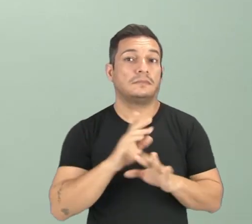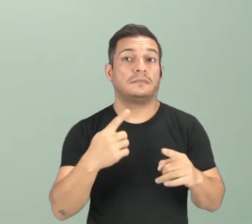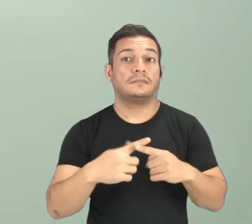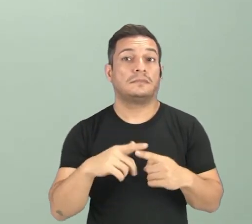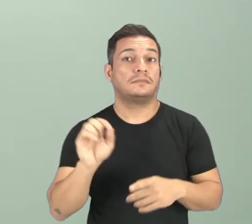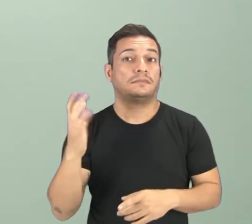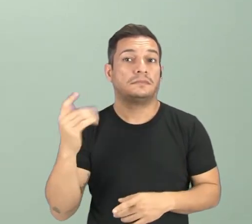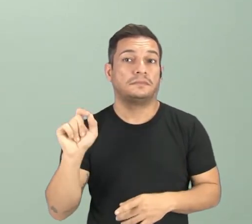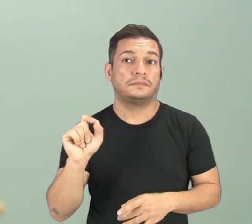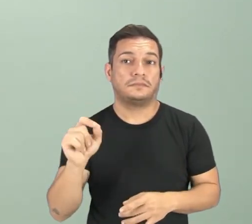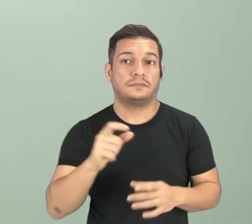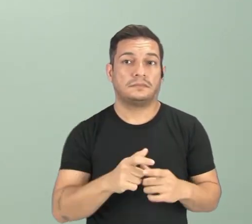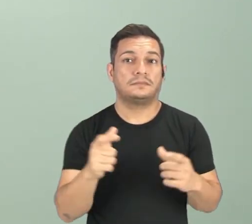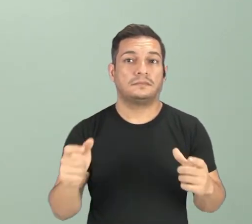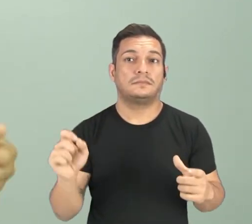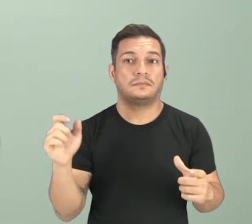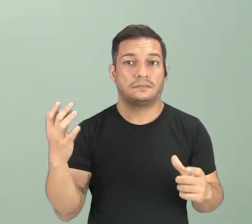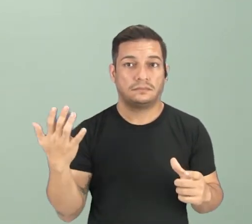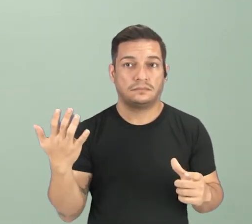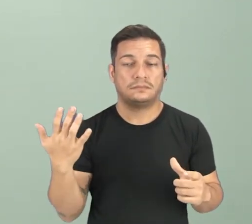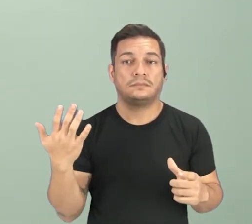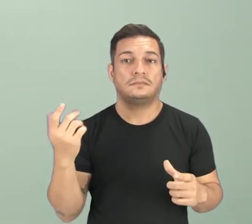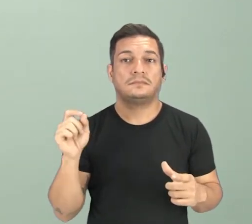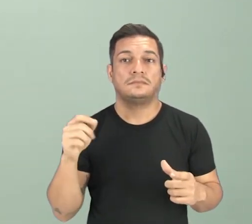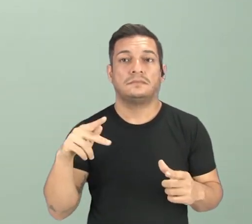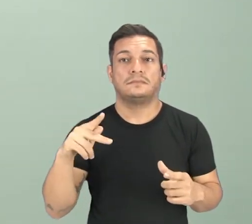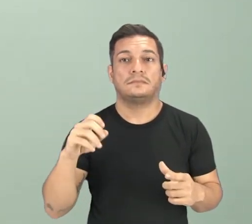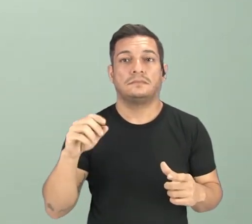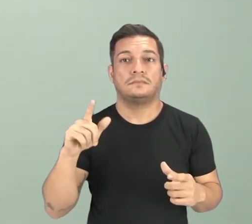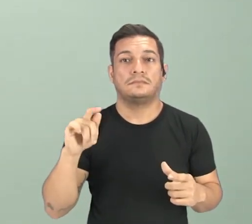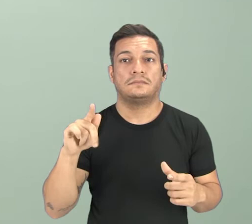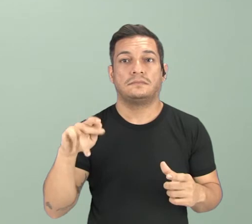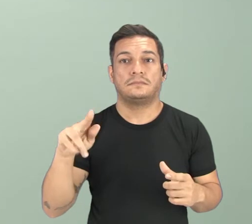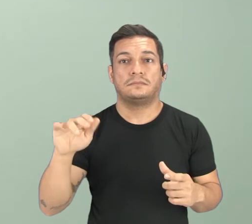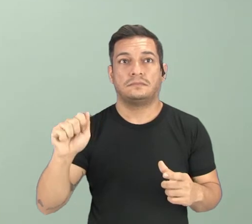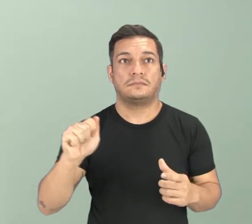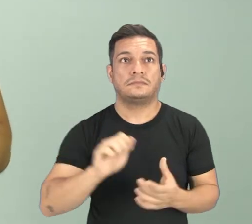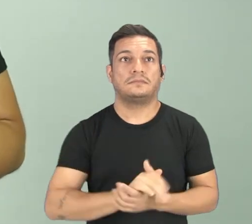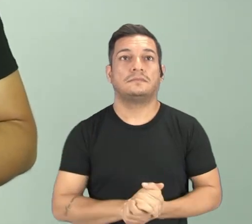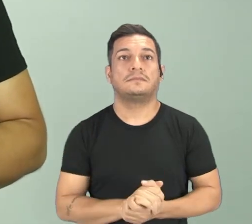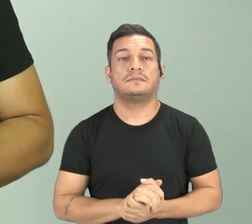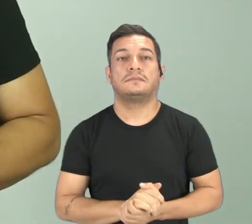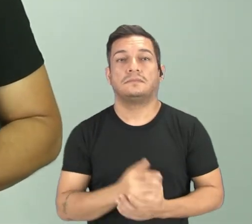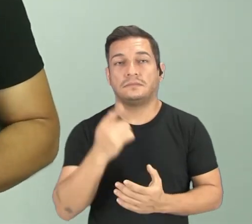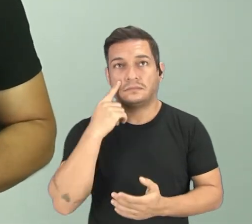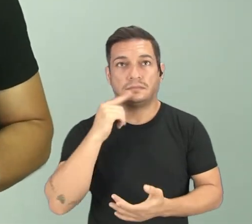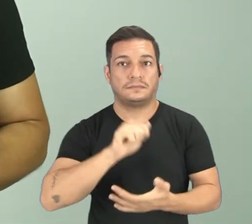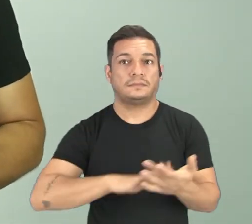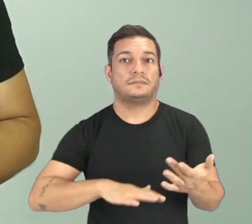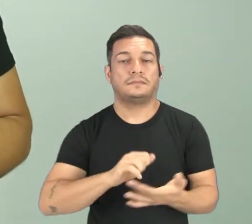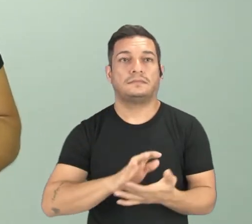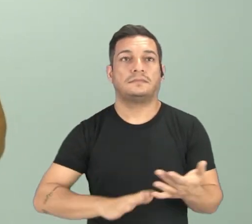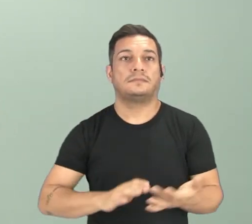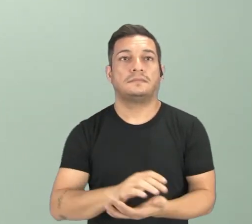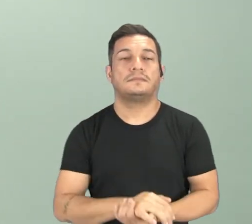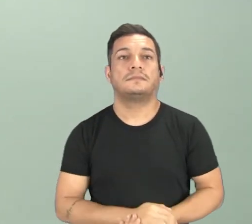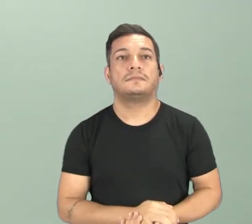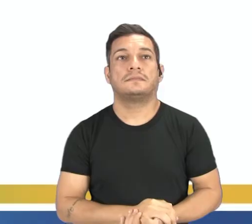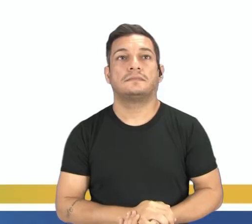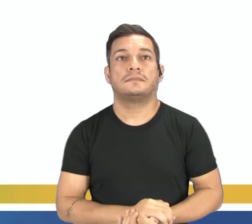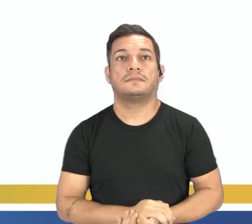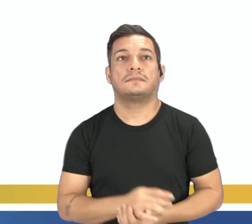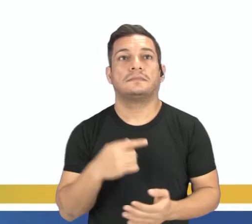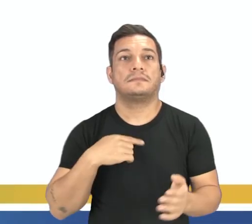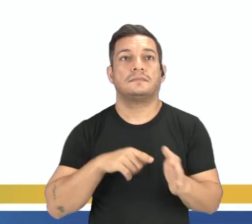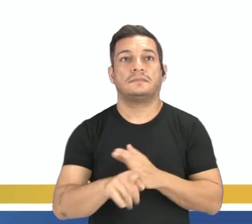o que acontece na maioria dos casos é a pologenia, tá? Vamos ao nosso exercitando de hoje.